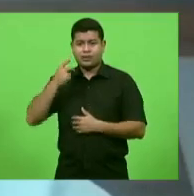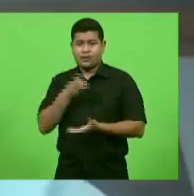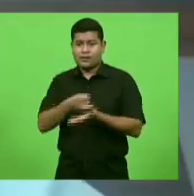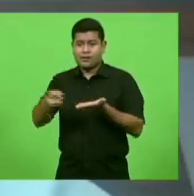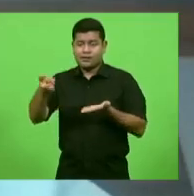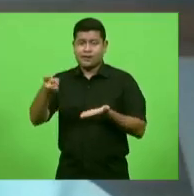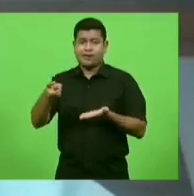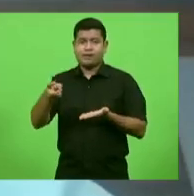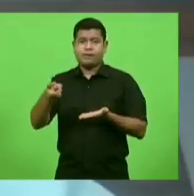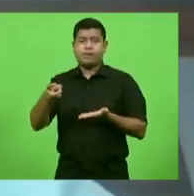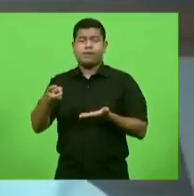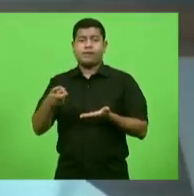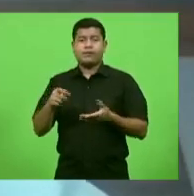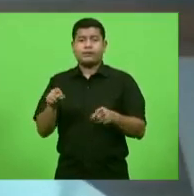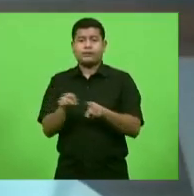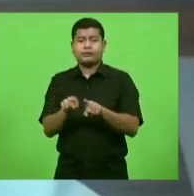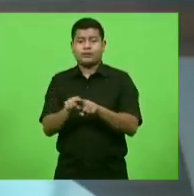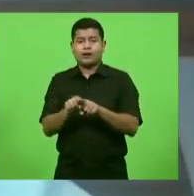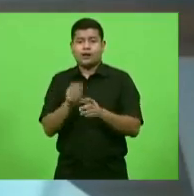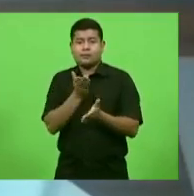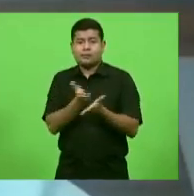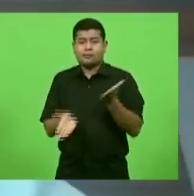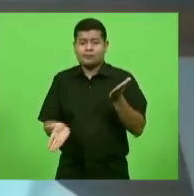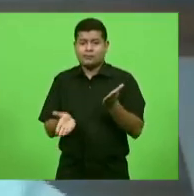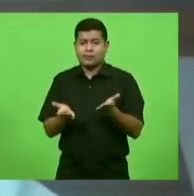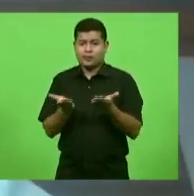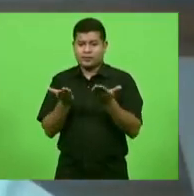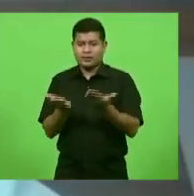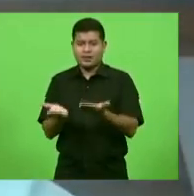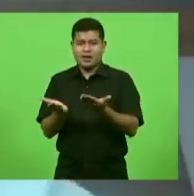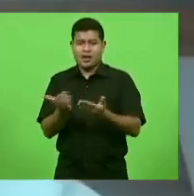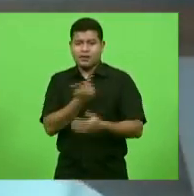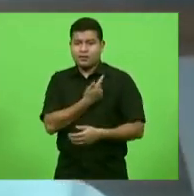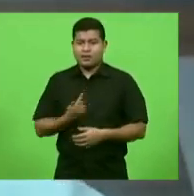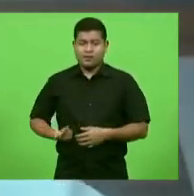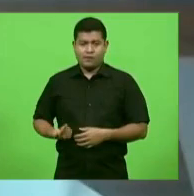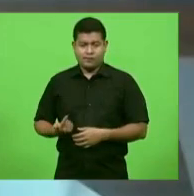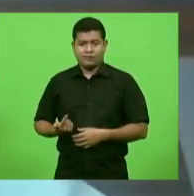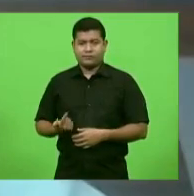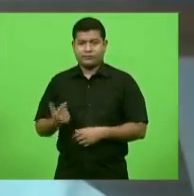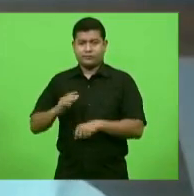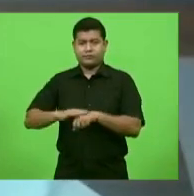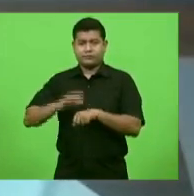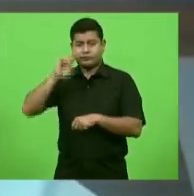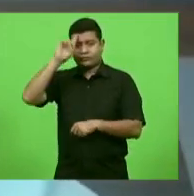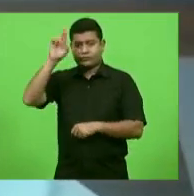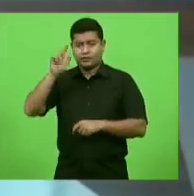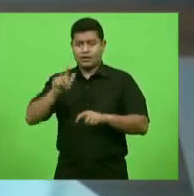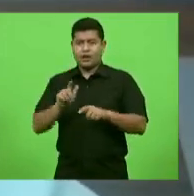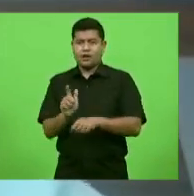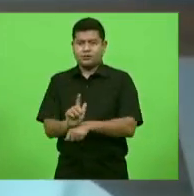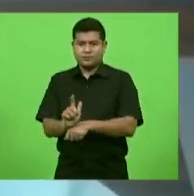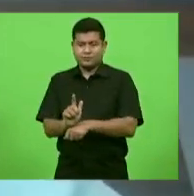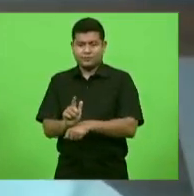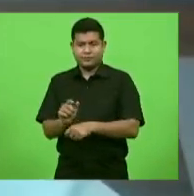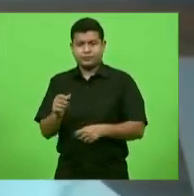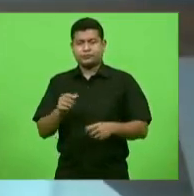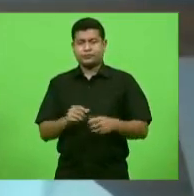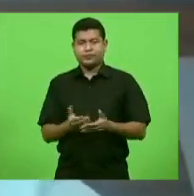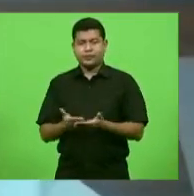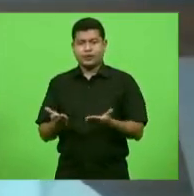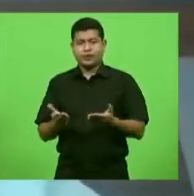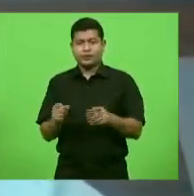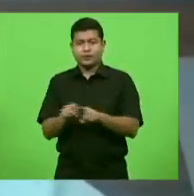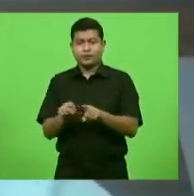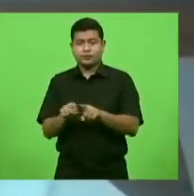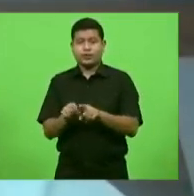é avaliada a perda de legitimidade democrática pelo governante. A independência das instâncias é fator já reconhecido pelo doutor presidente